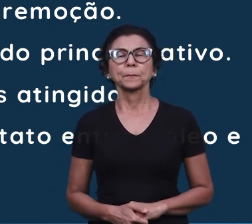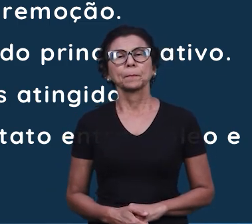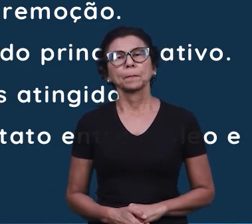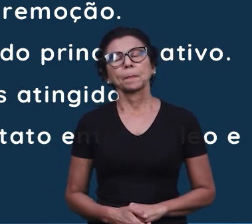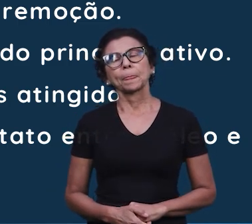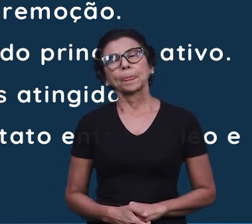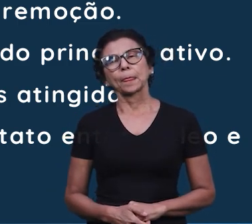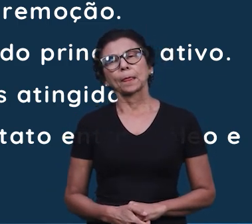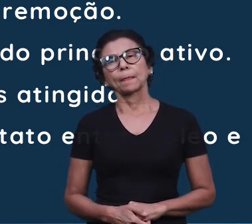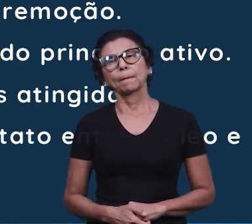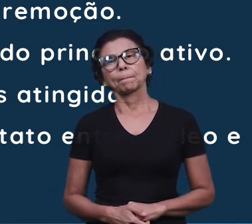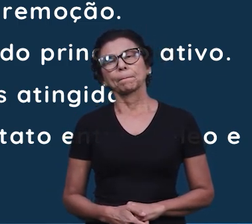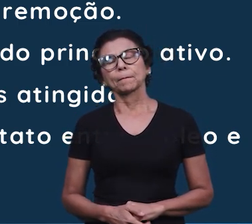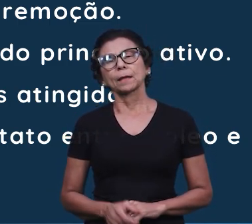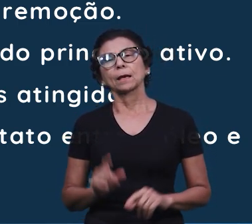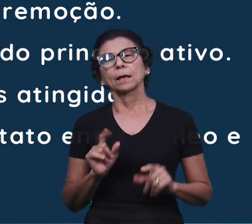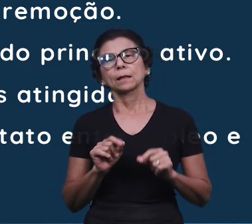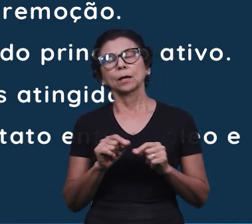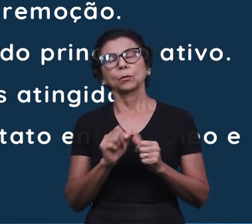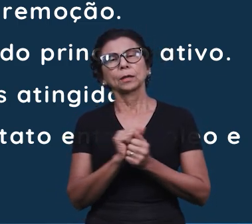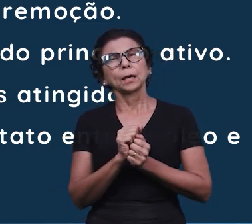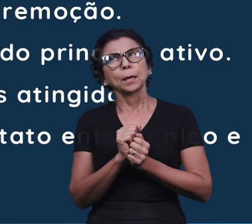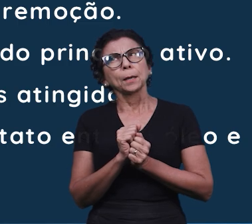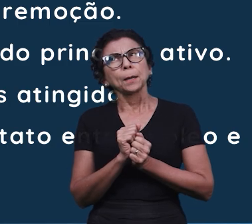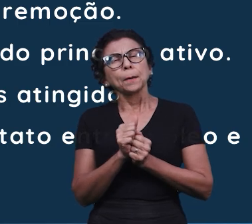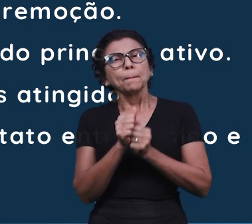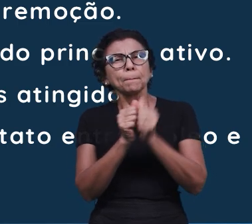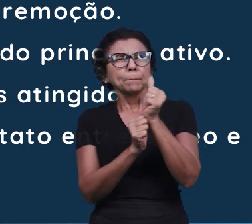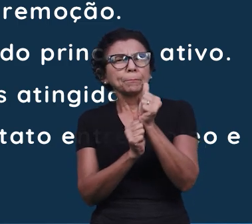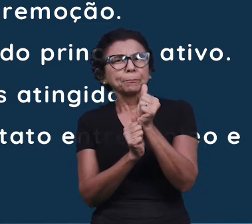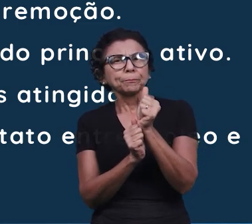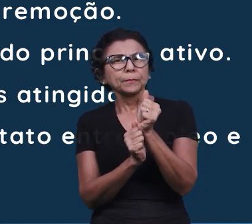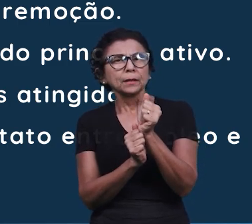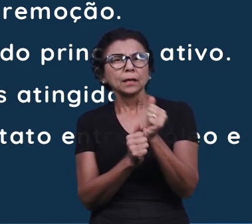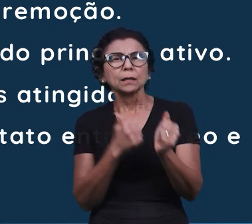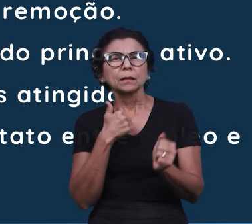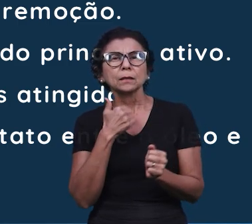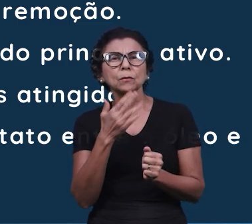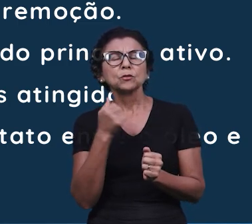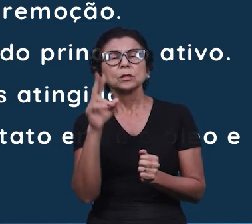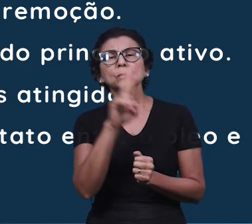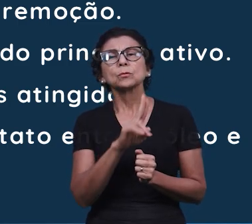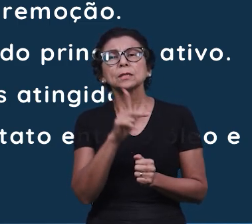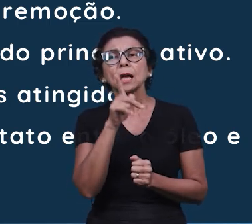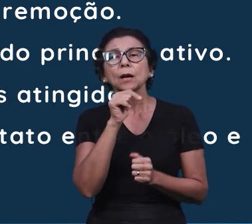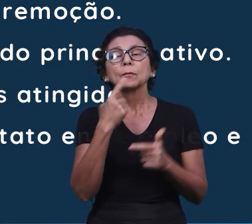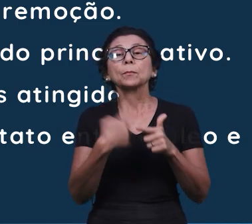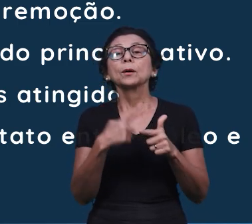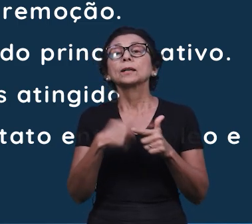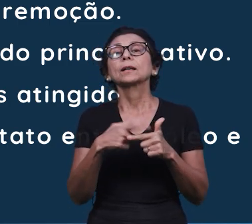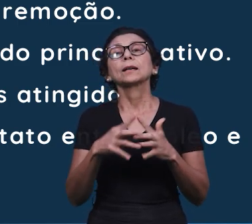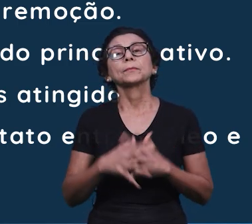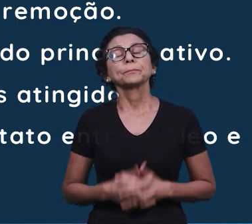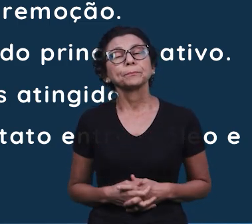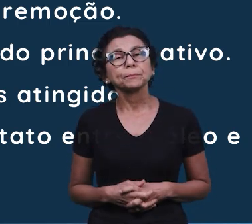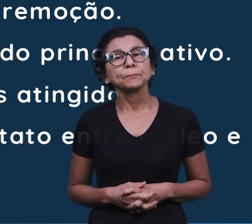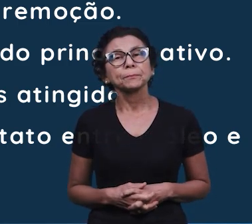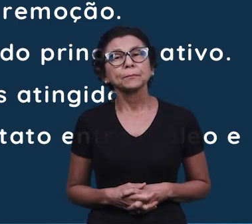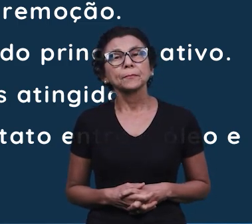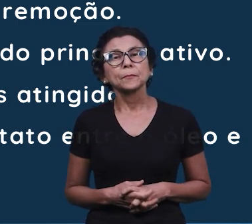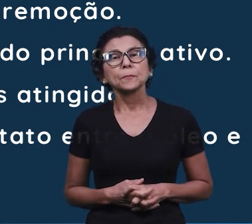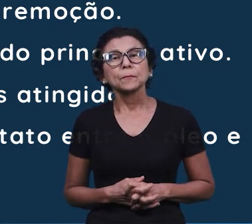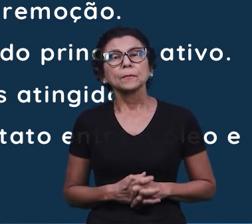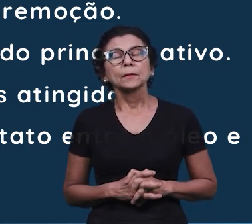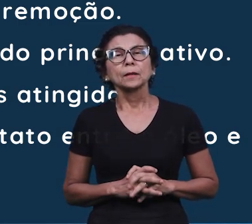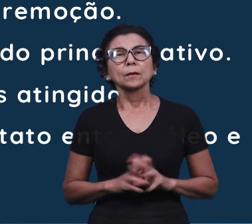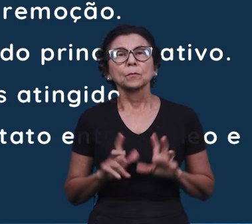Então, ele pergunta, por que a água é ineficaz? Por que a água é ineficaz? Porque a